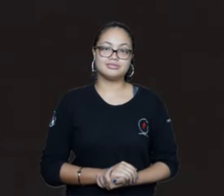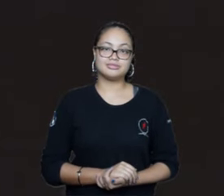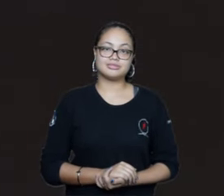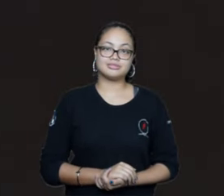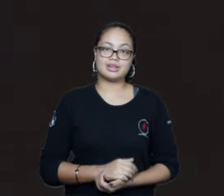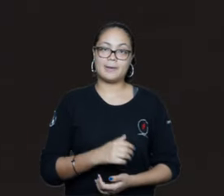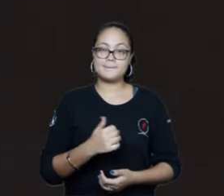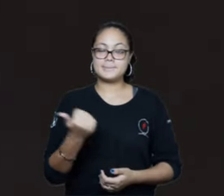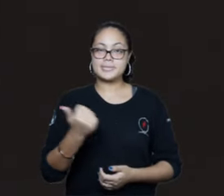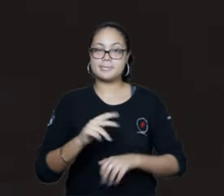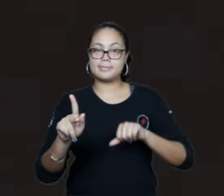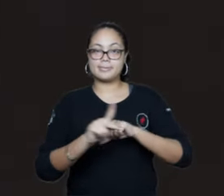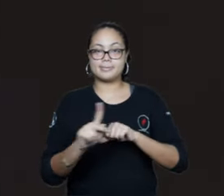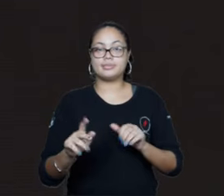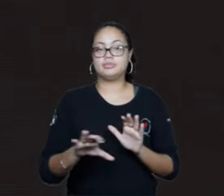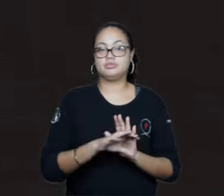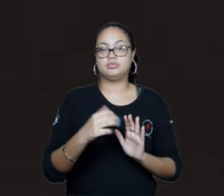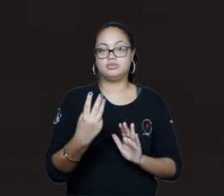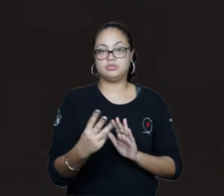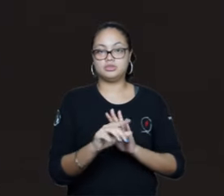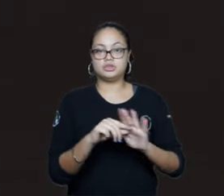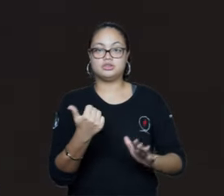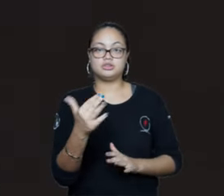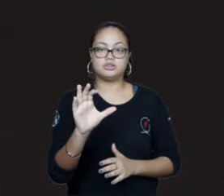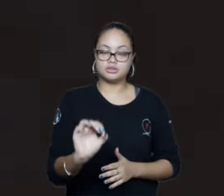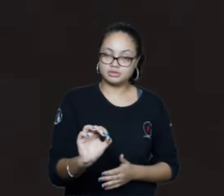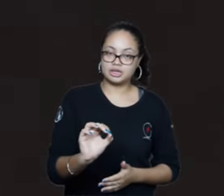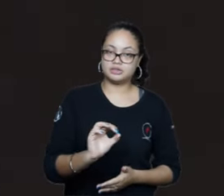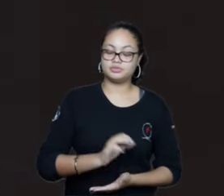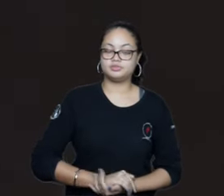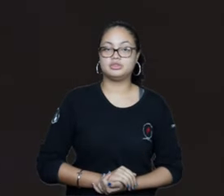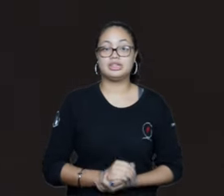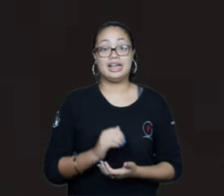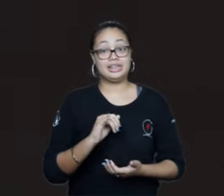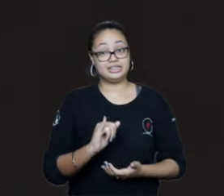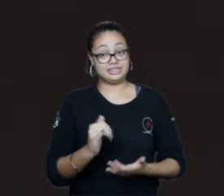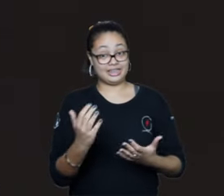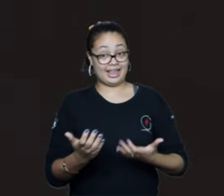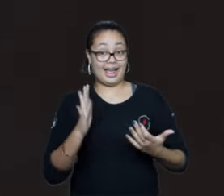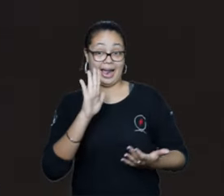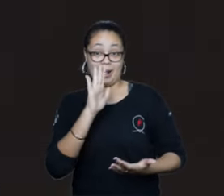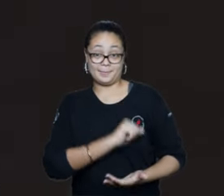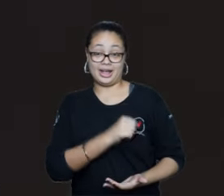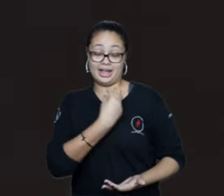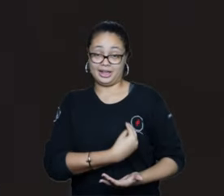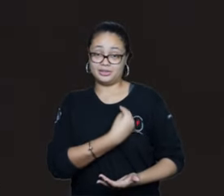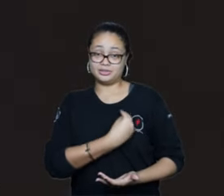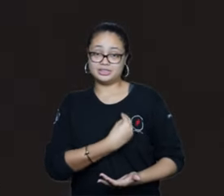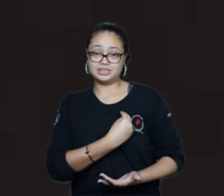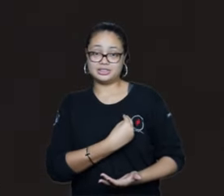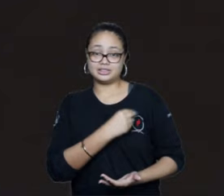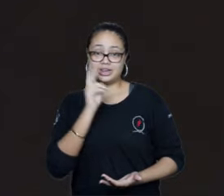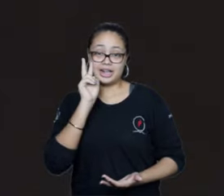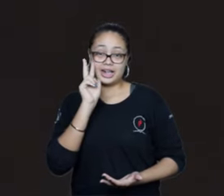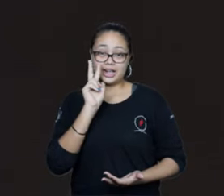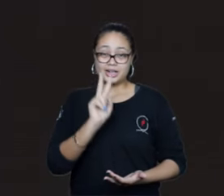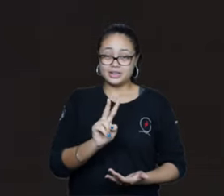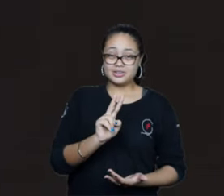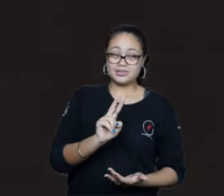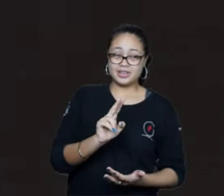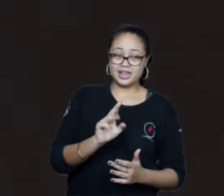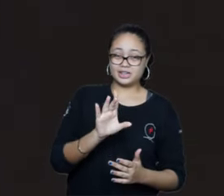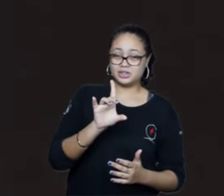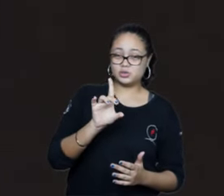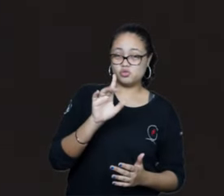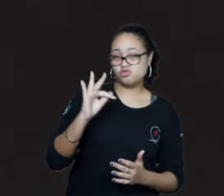primeira pedro Capítulo 3 Versículo 10 diz quem quer amar a vida e ver os dias bons